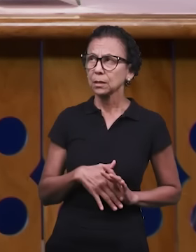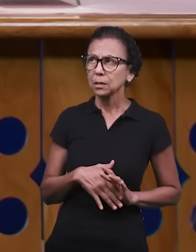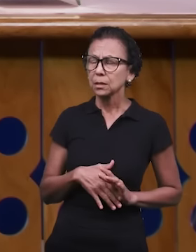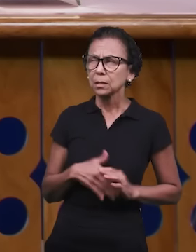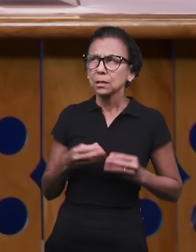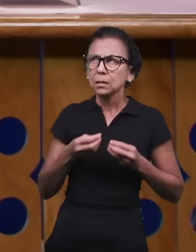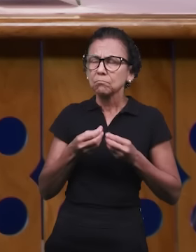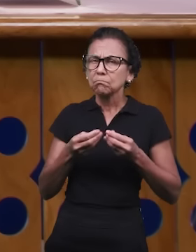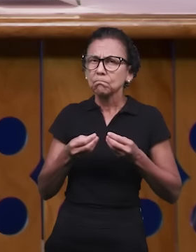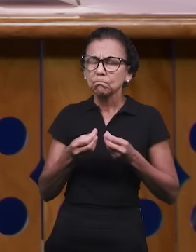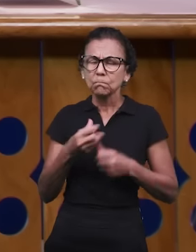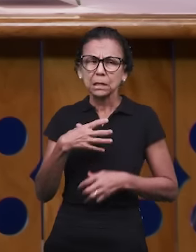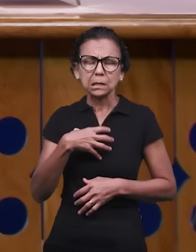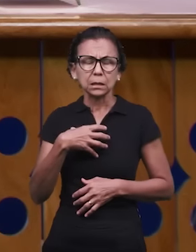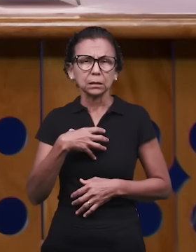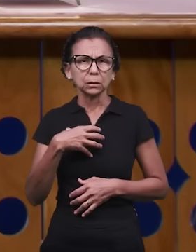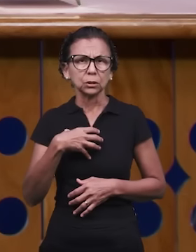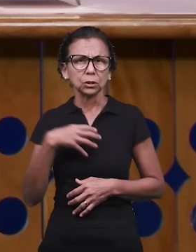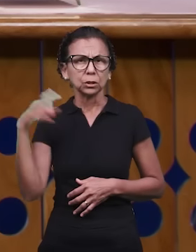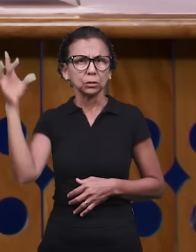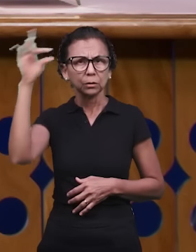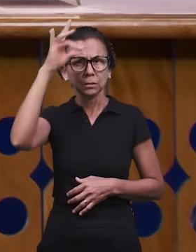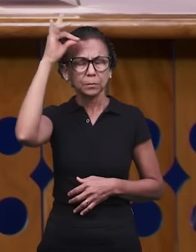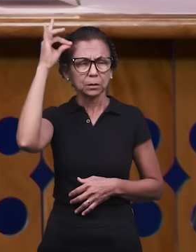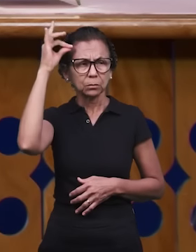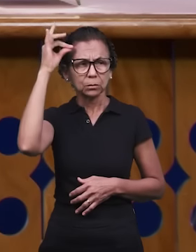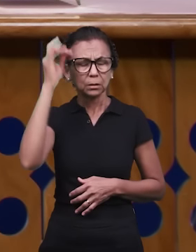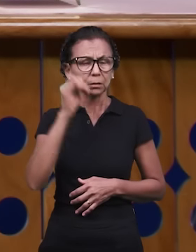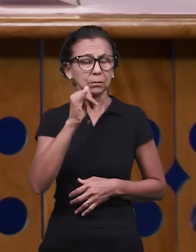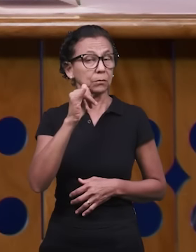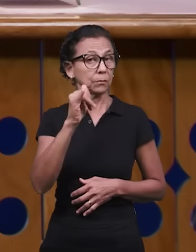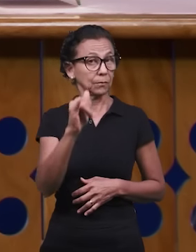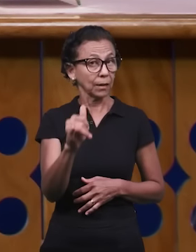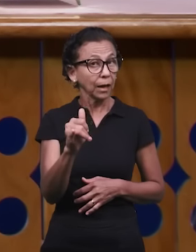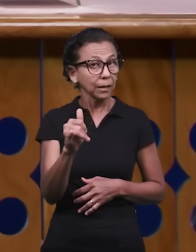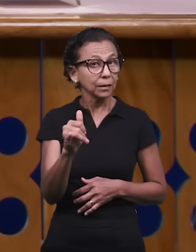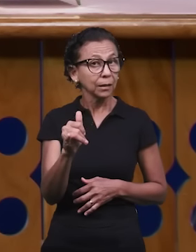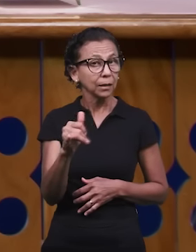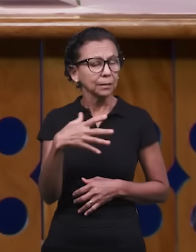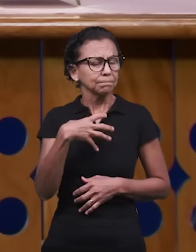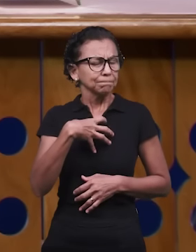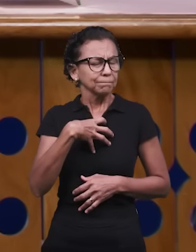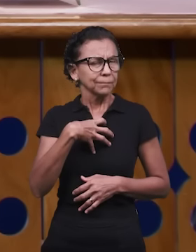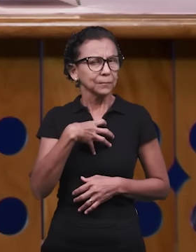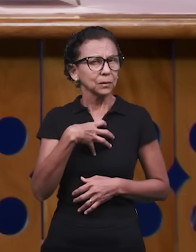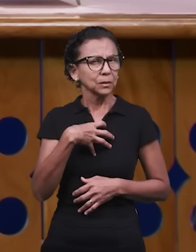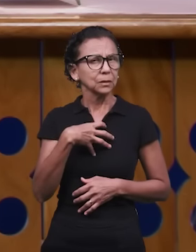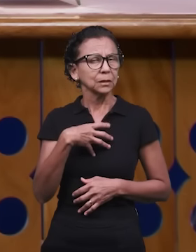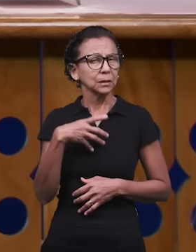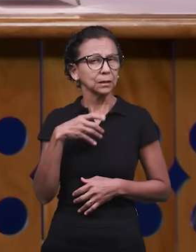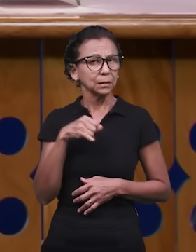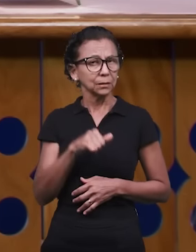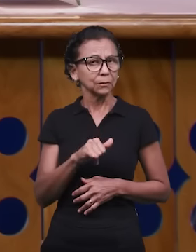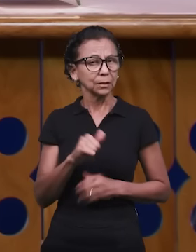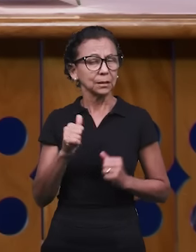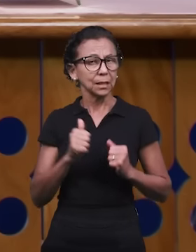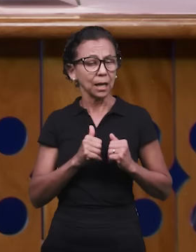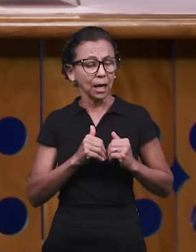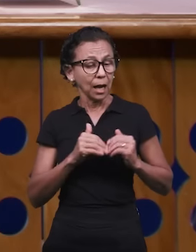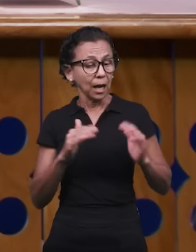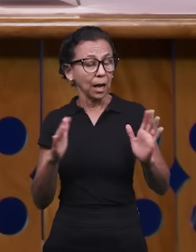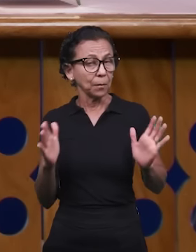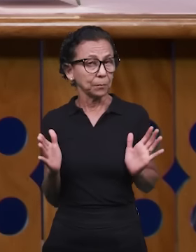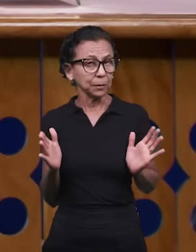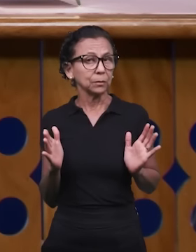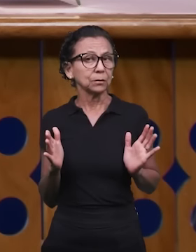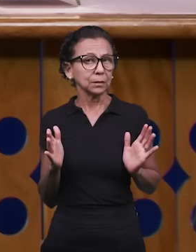Nessa hora, aquilo que o Espírito Santo, aquilo que o Senhor está falando, e abrir a porta da sua casa, abrir o seu coração